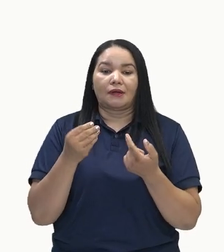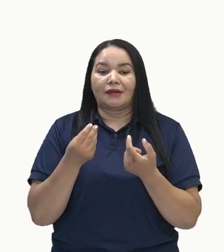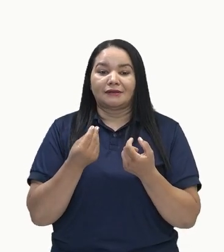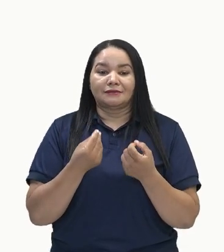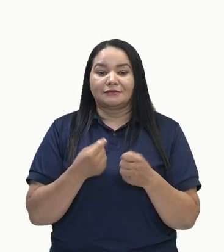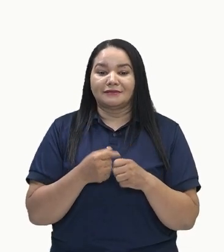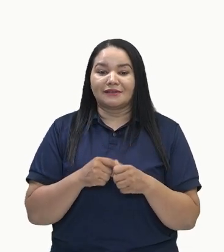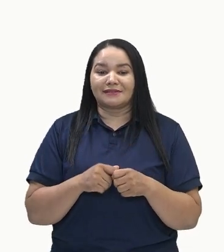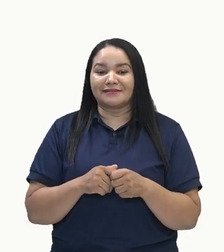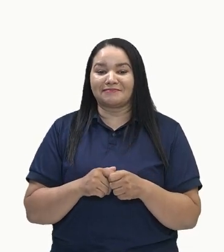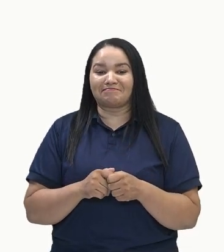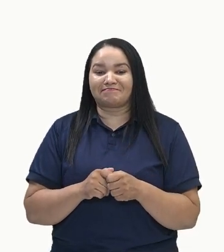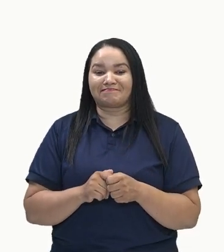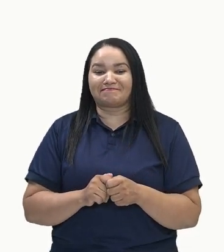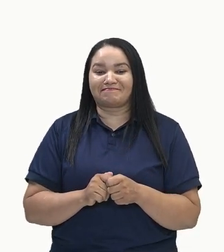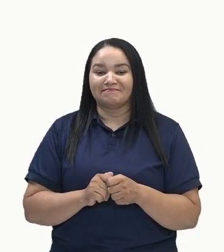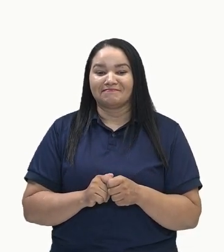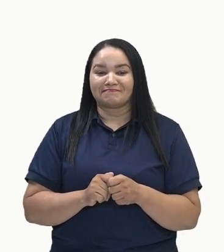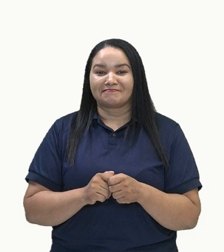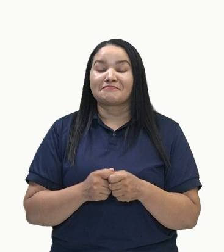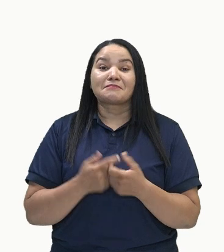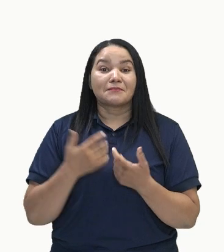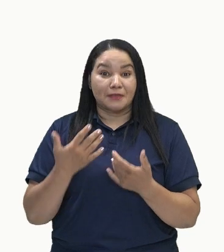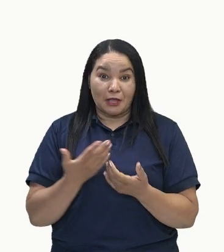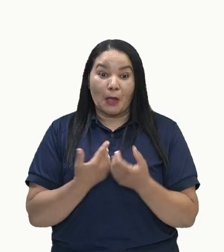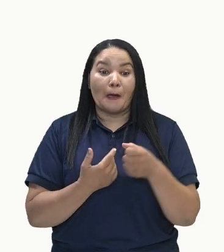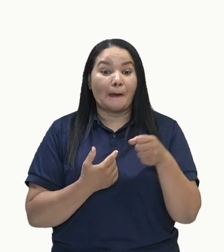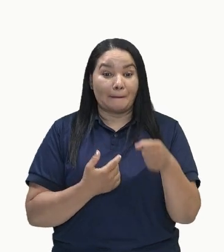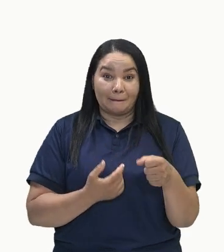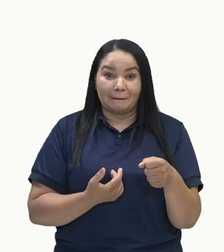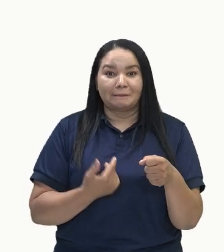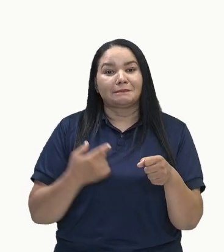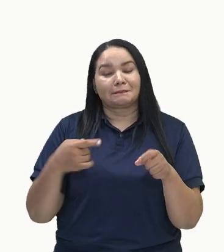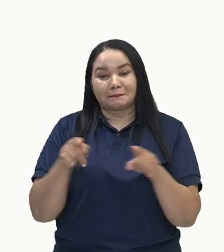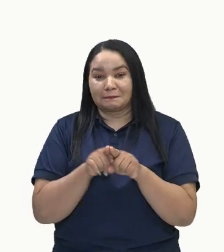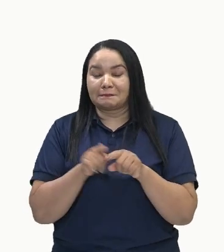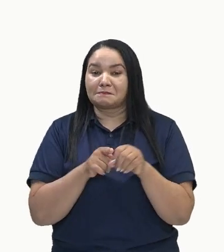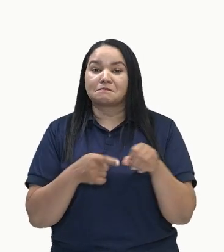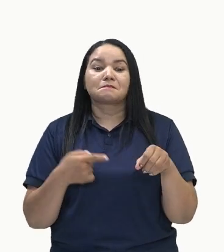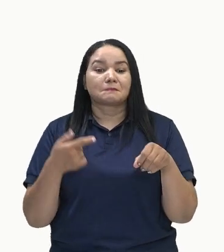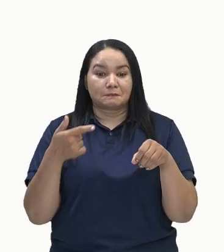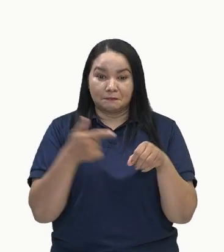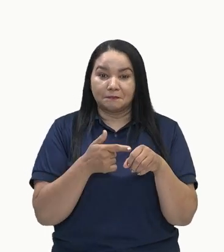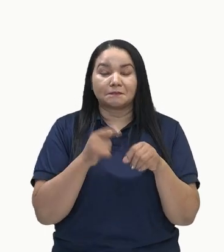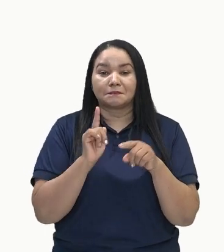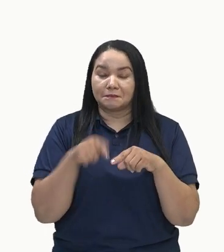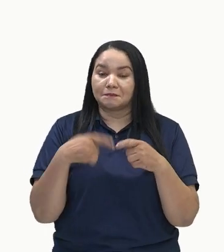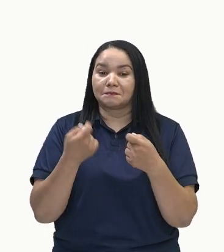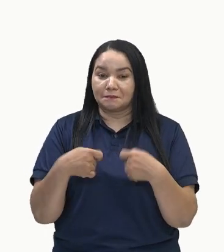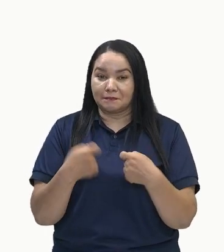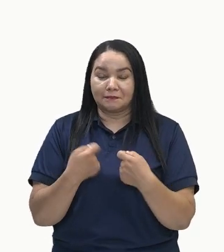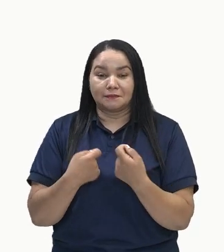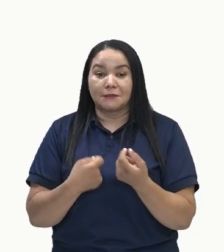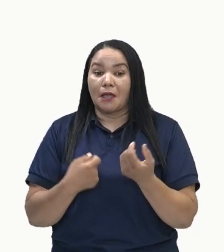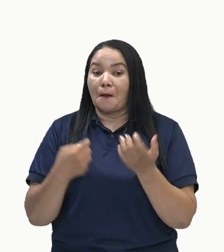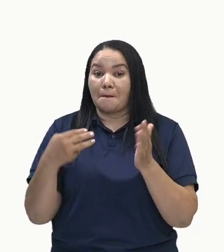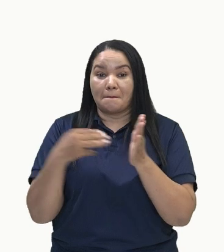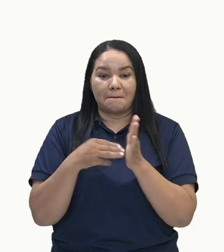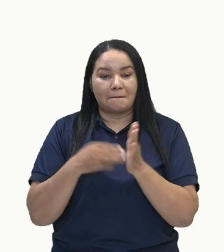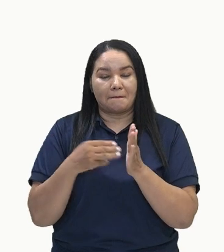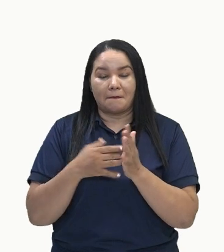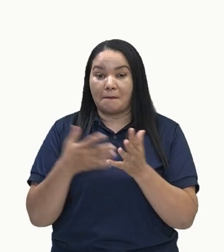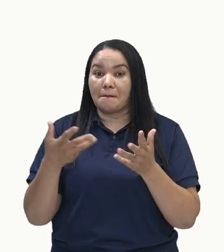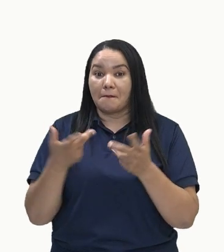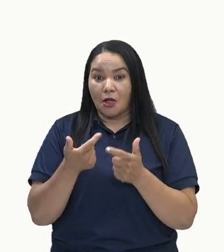anais e vaginais. É o método mais eficiente para evitar